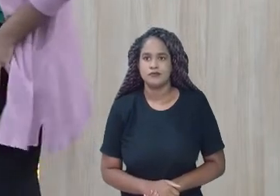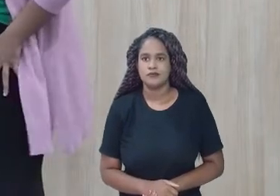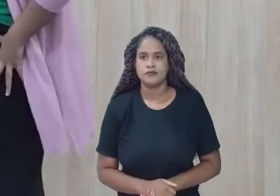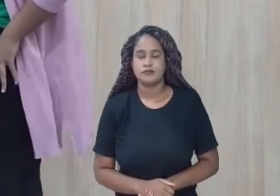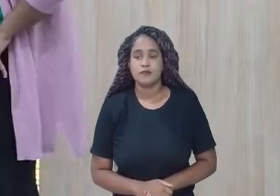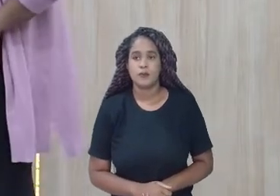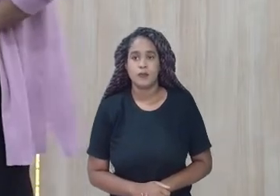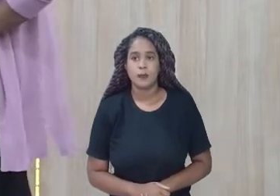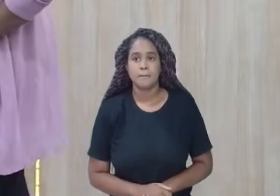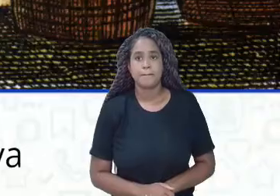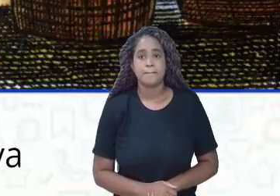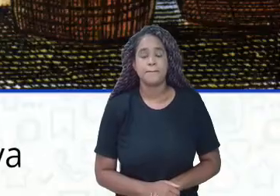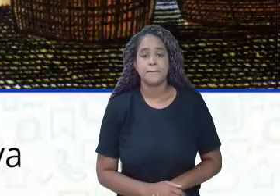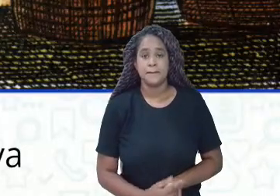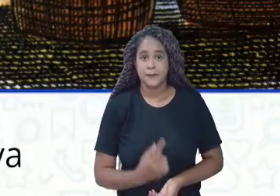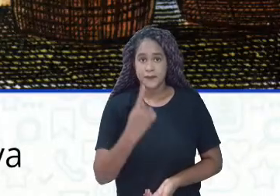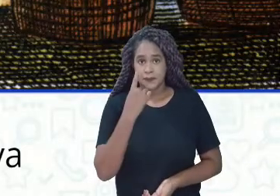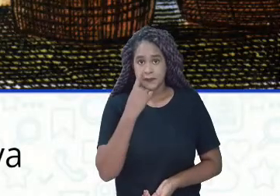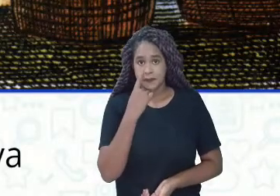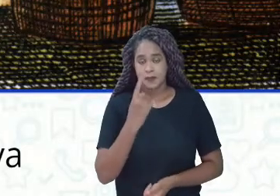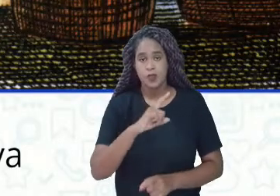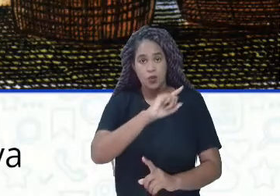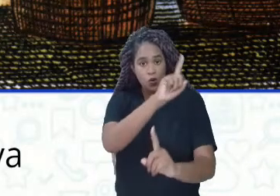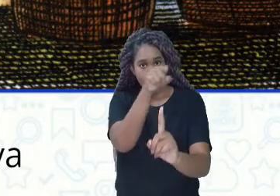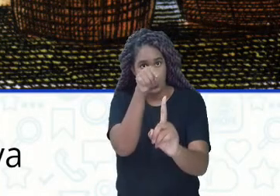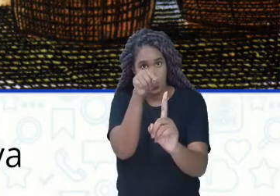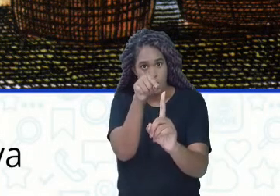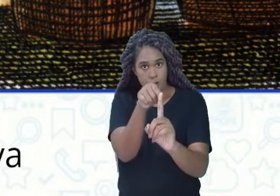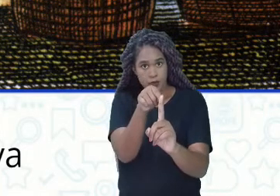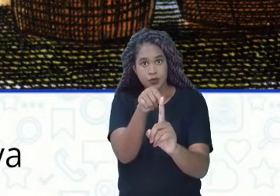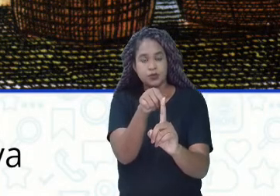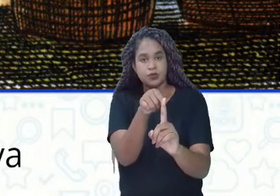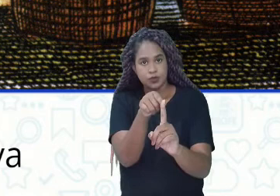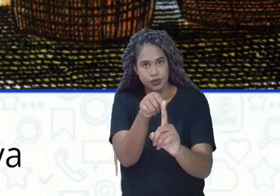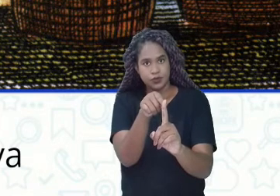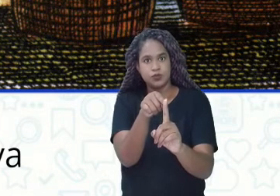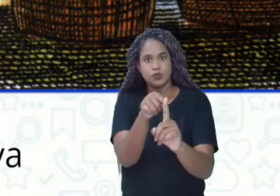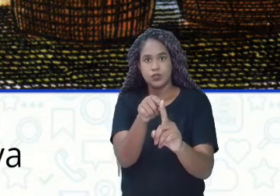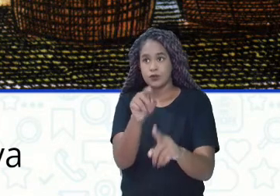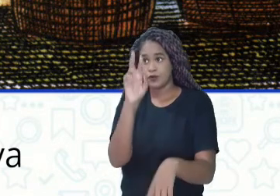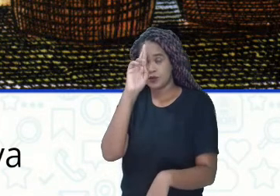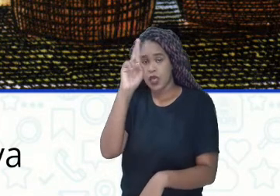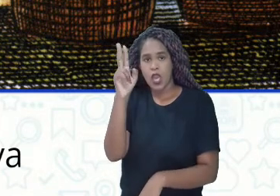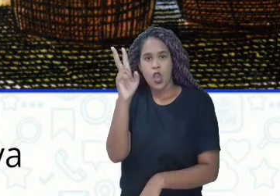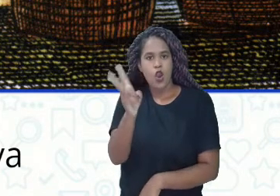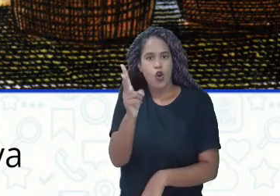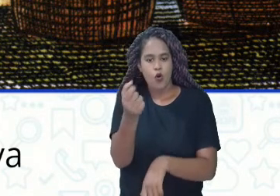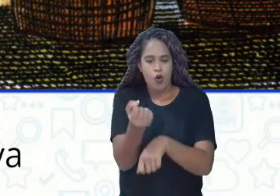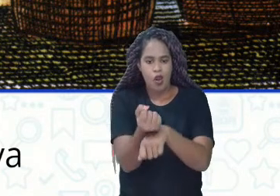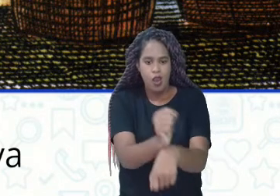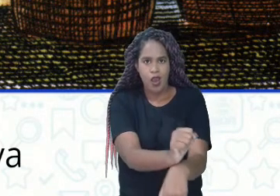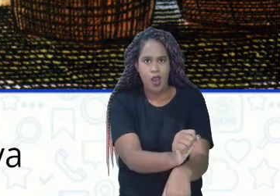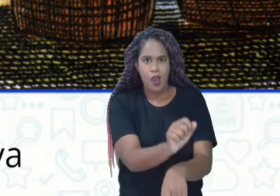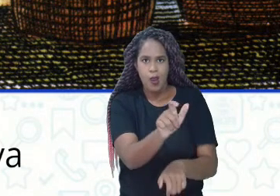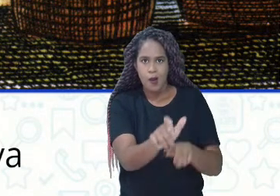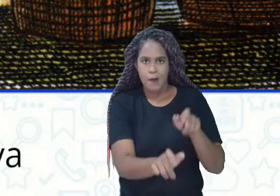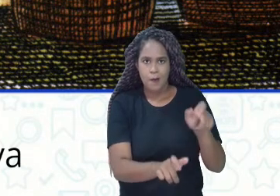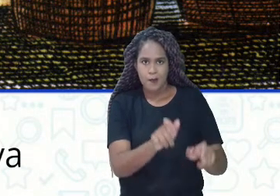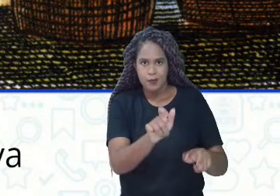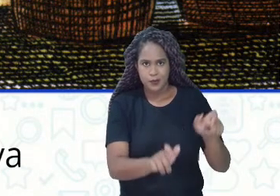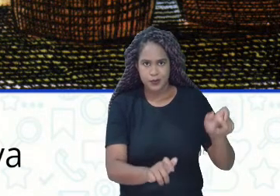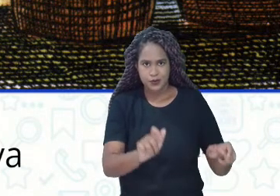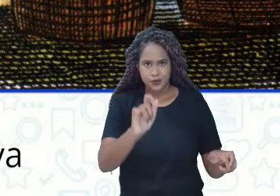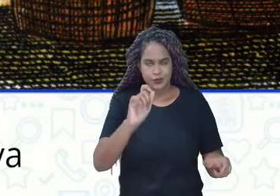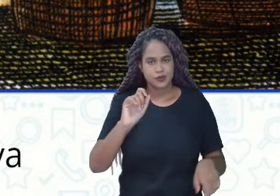Que embora a intenção e desejo do explorador seja a manutenção da escravização no povo africano por tempo indeterminado,